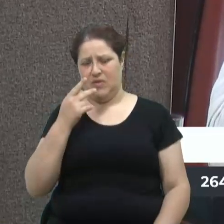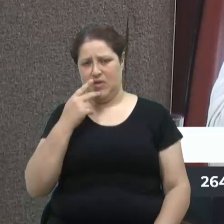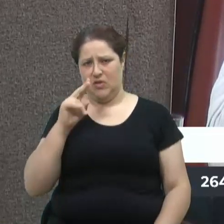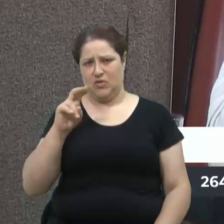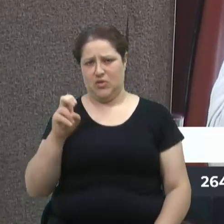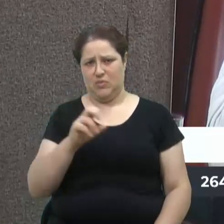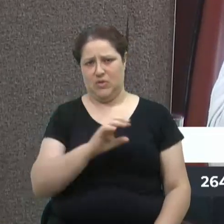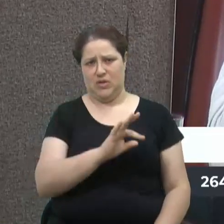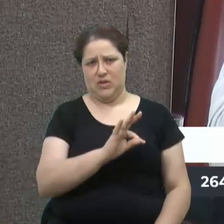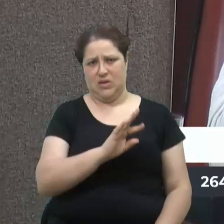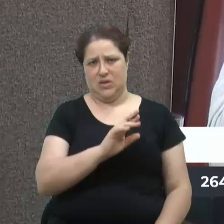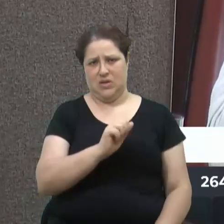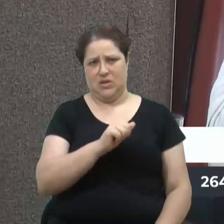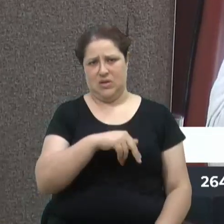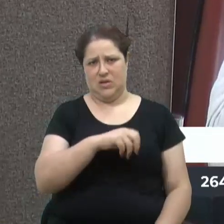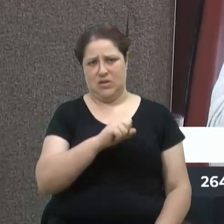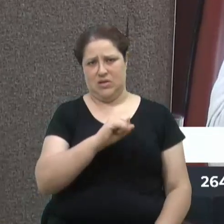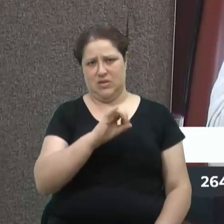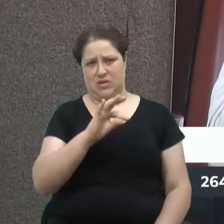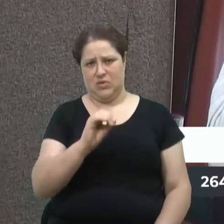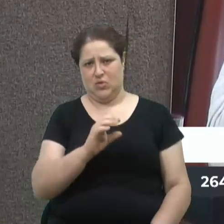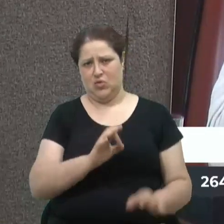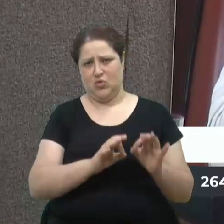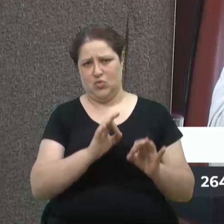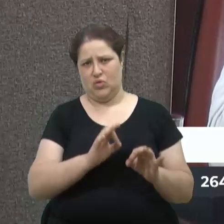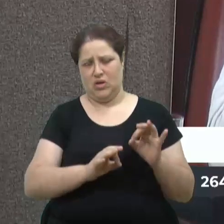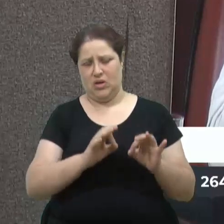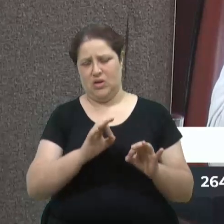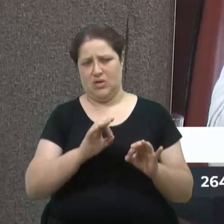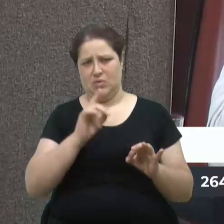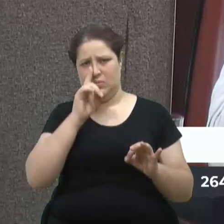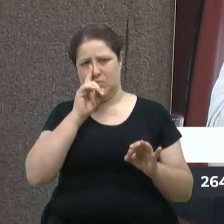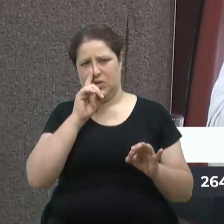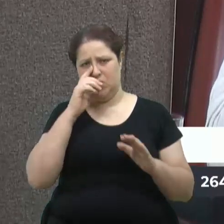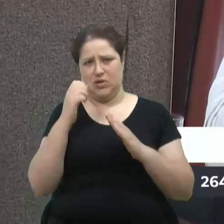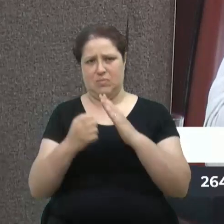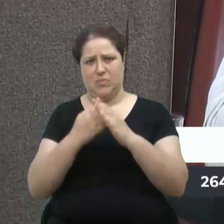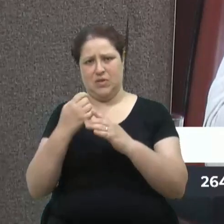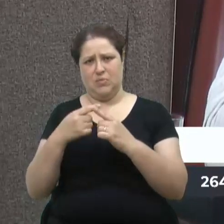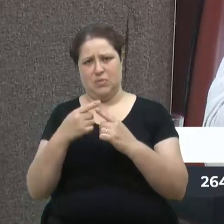empresas. São ações que encerraram, discutiram sobre